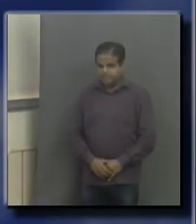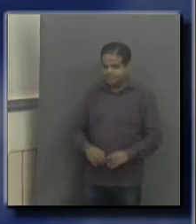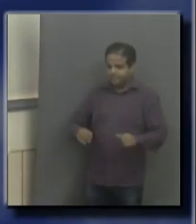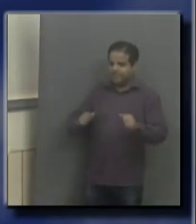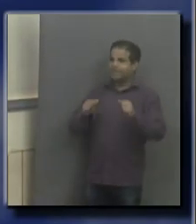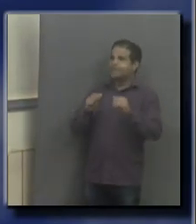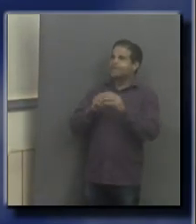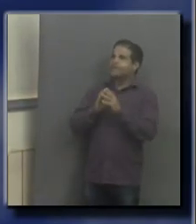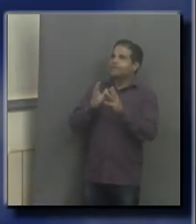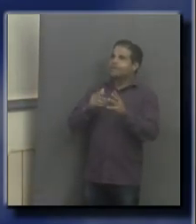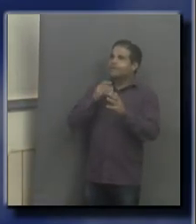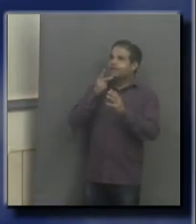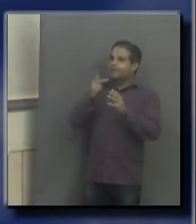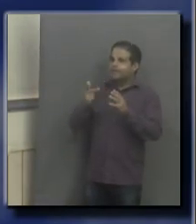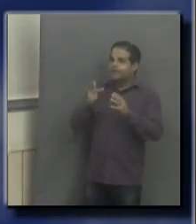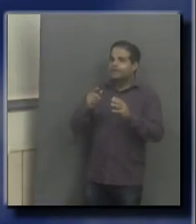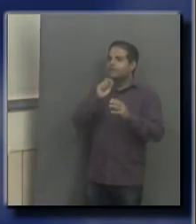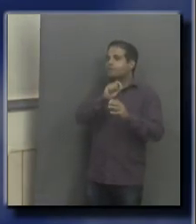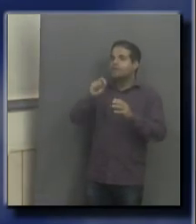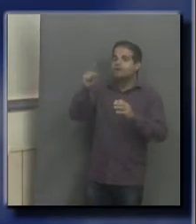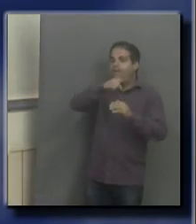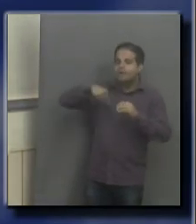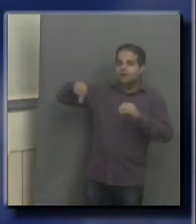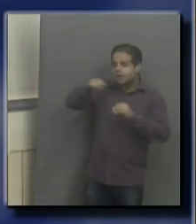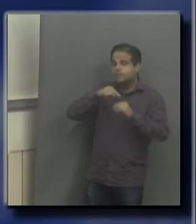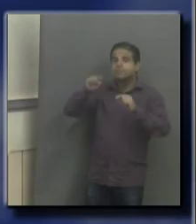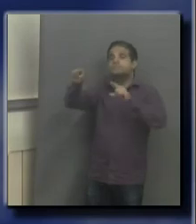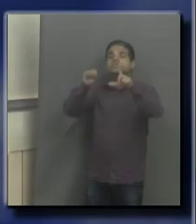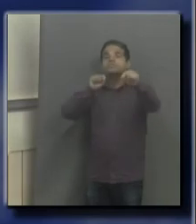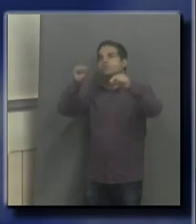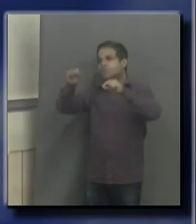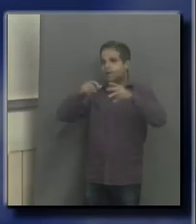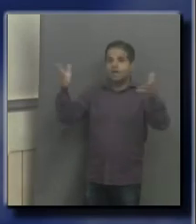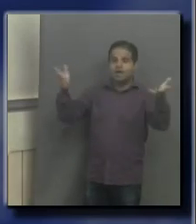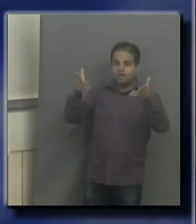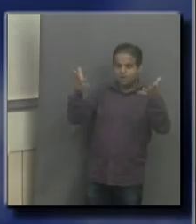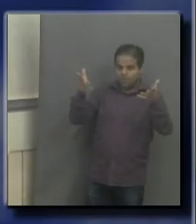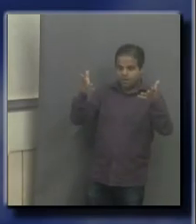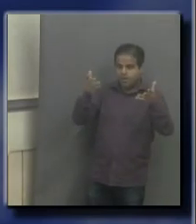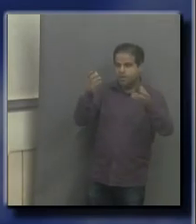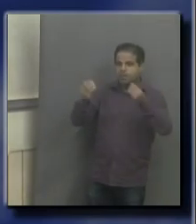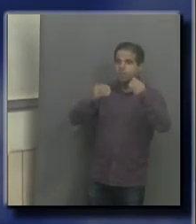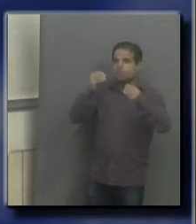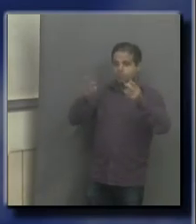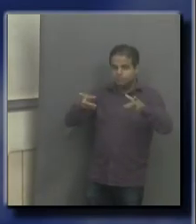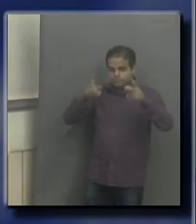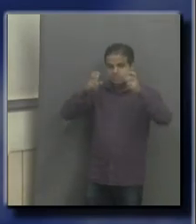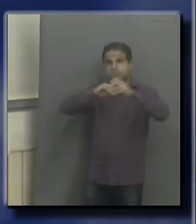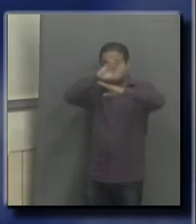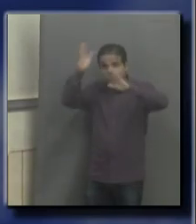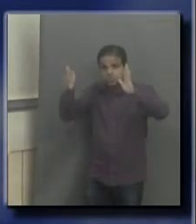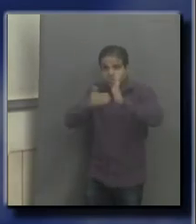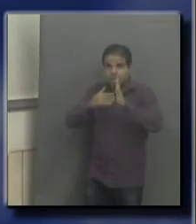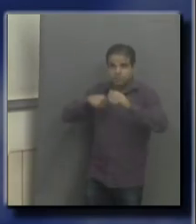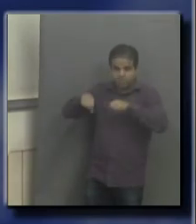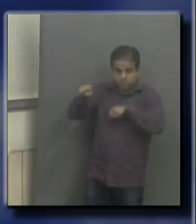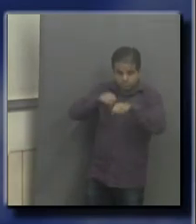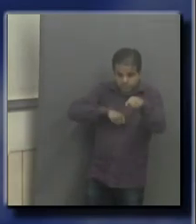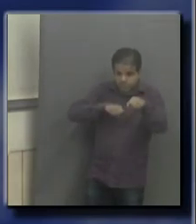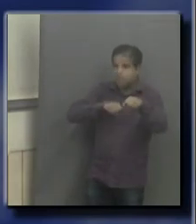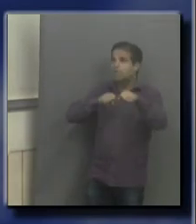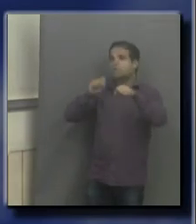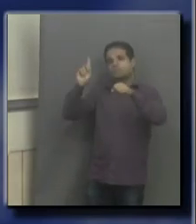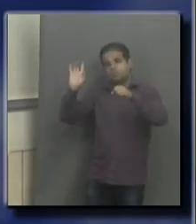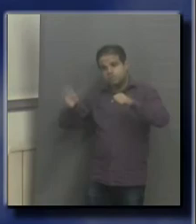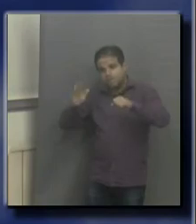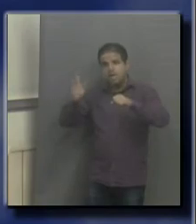Enfim, o que é que a gente vai escolher como concepção geral da nossa formação? Só isso